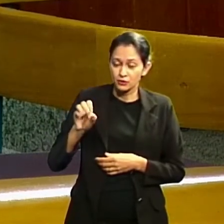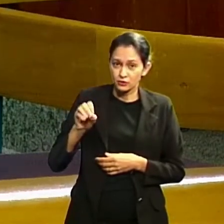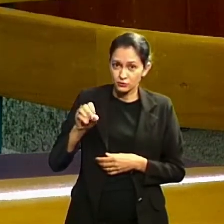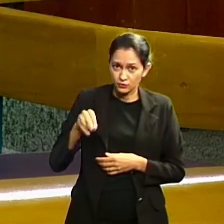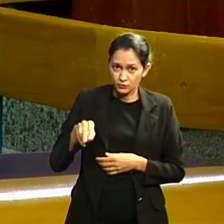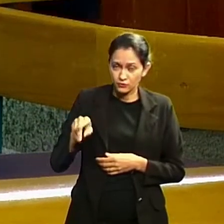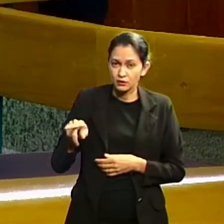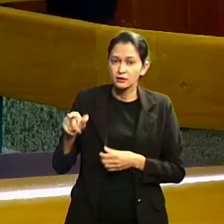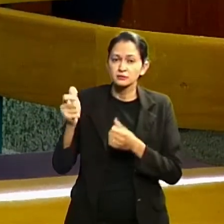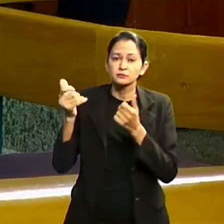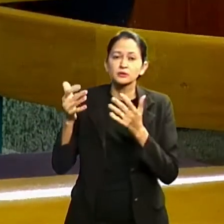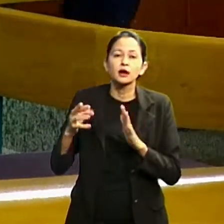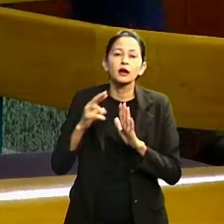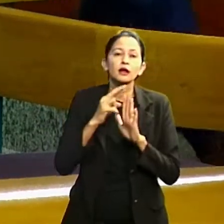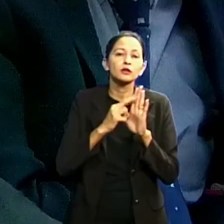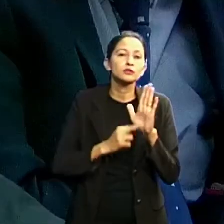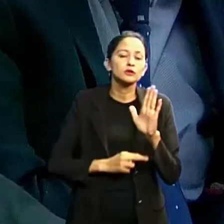veto?